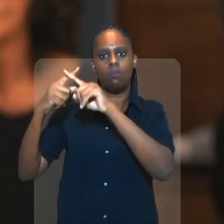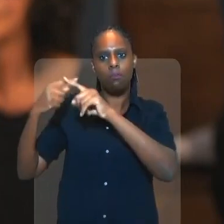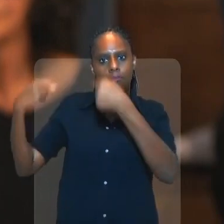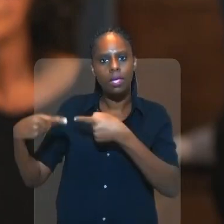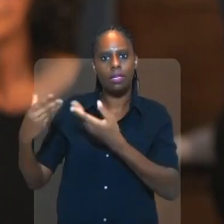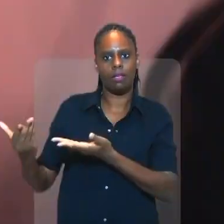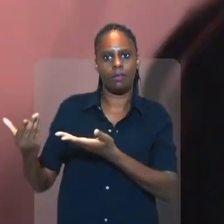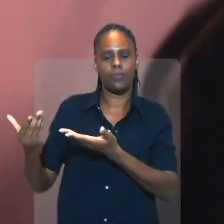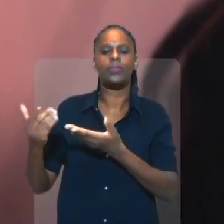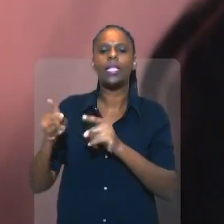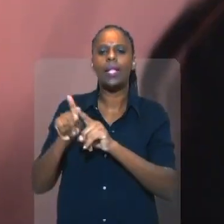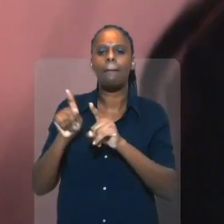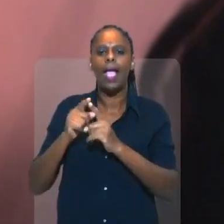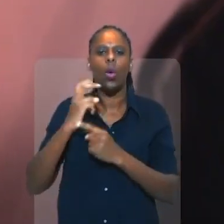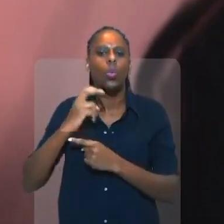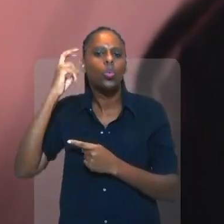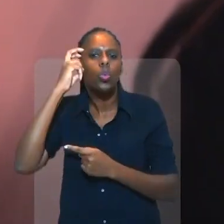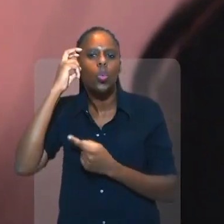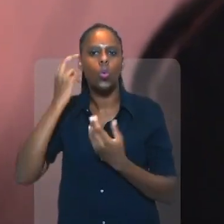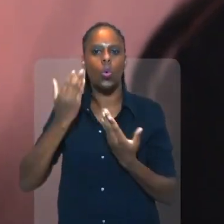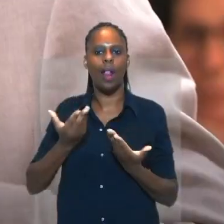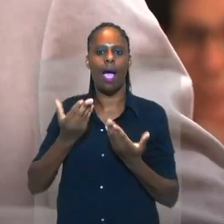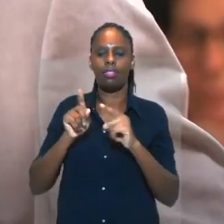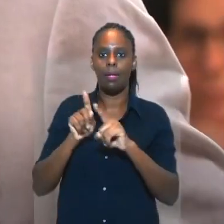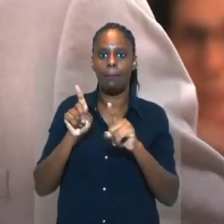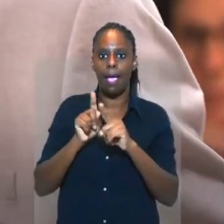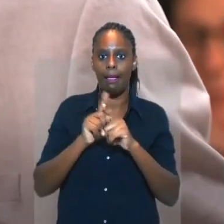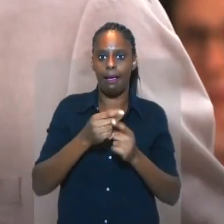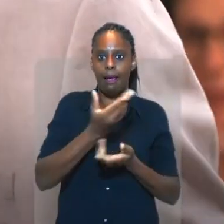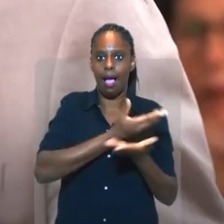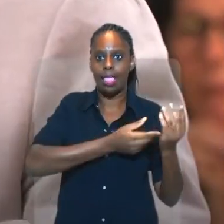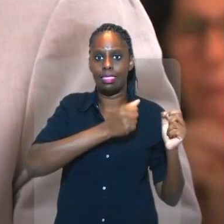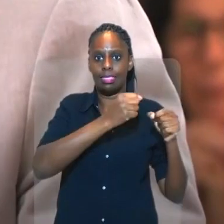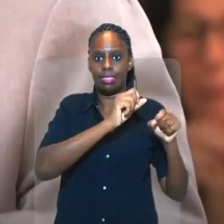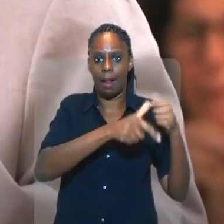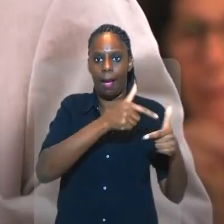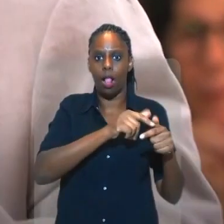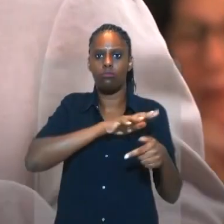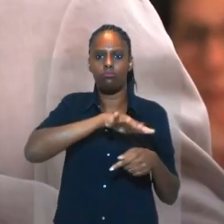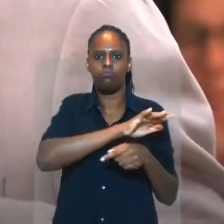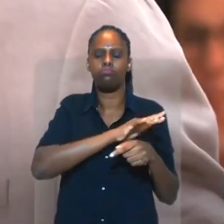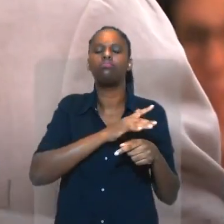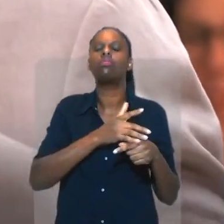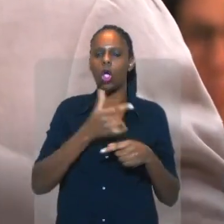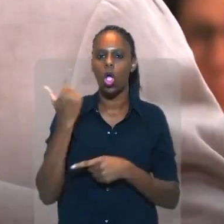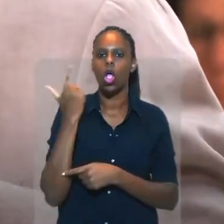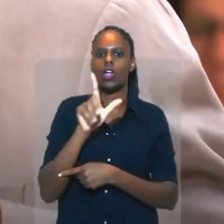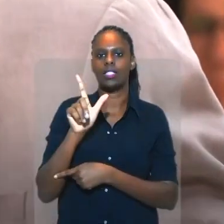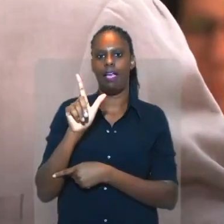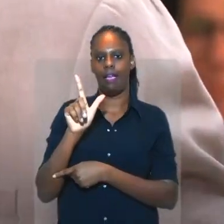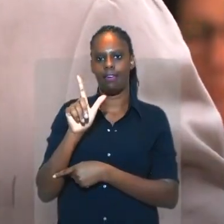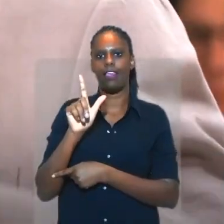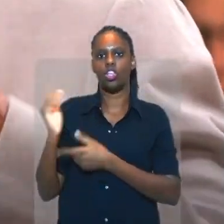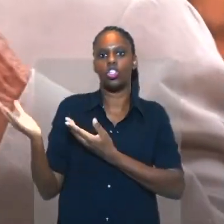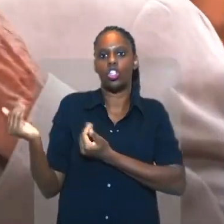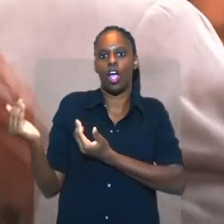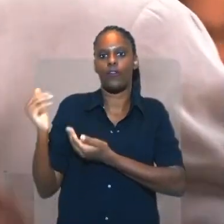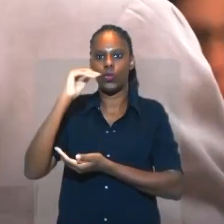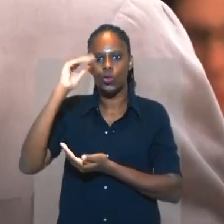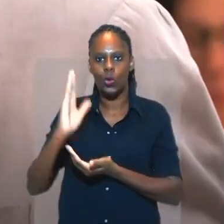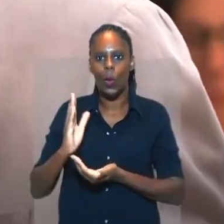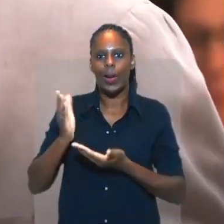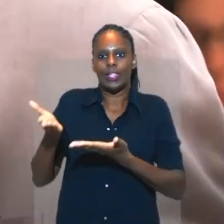na educação eu acho que através da cultura e através do mercado de trabalho a gente tem chance